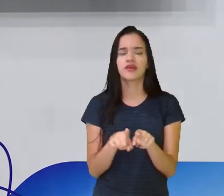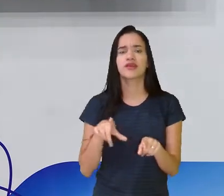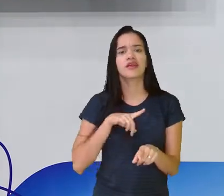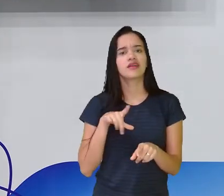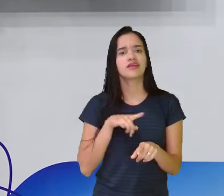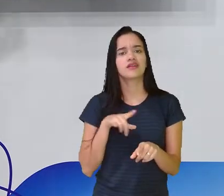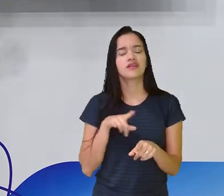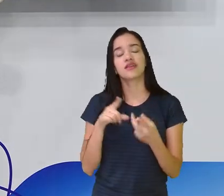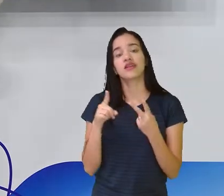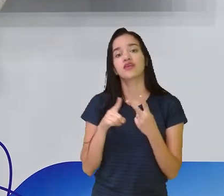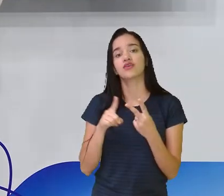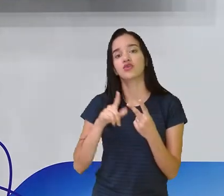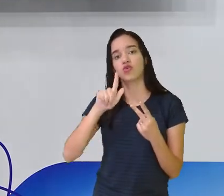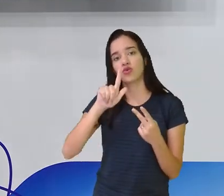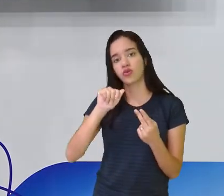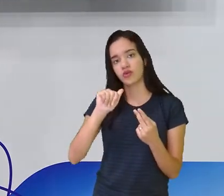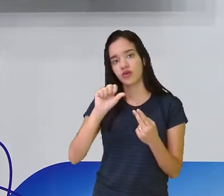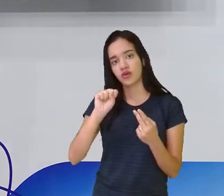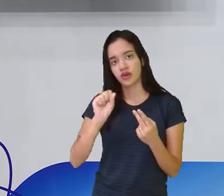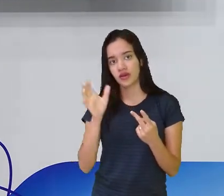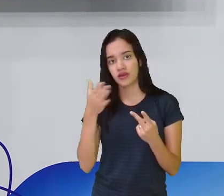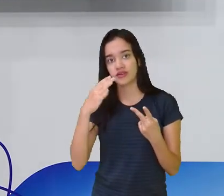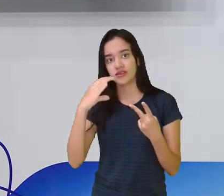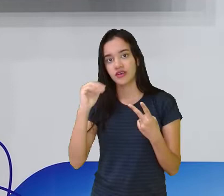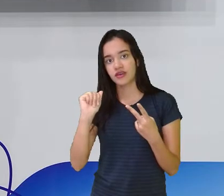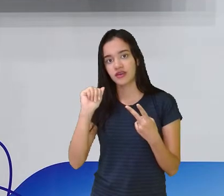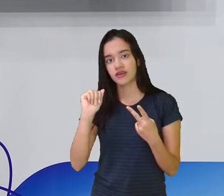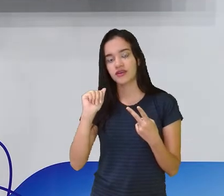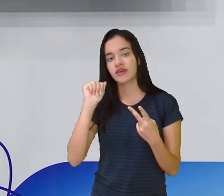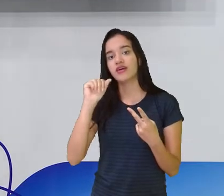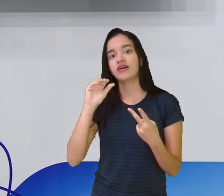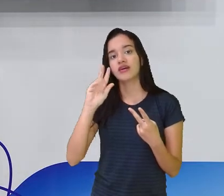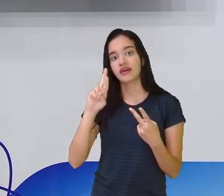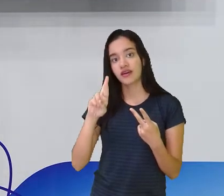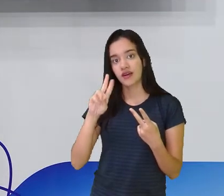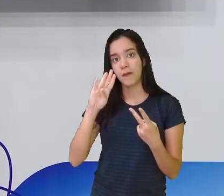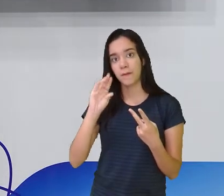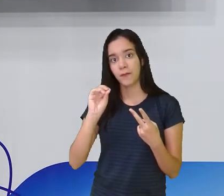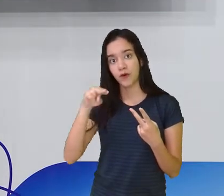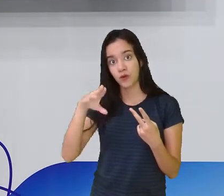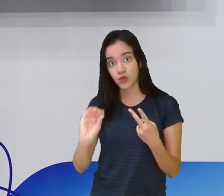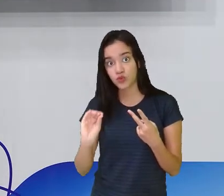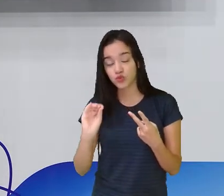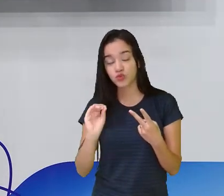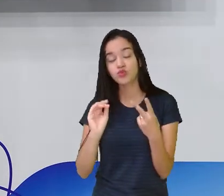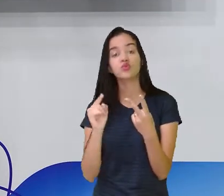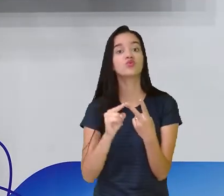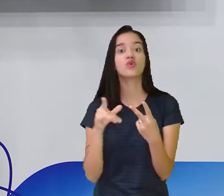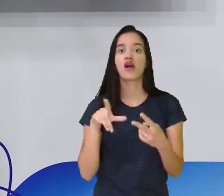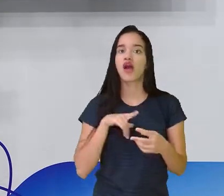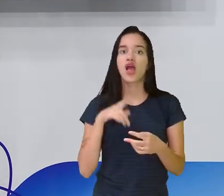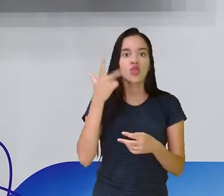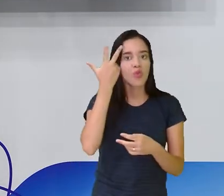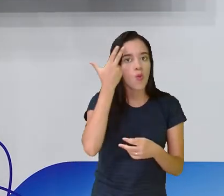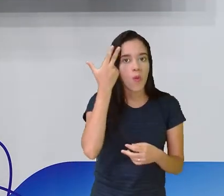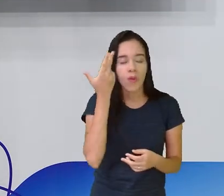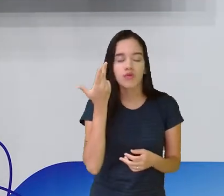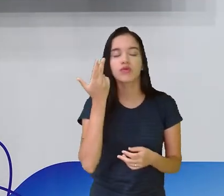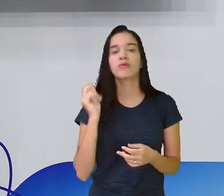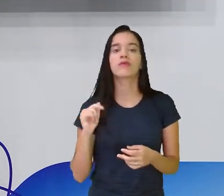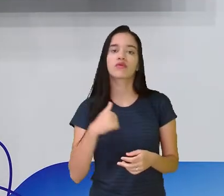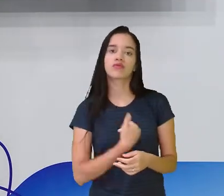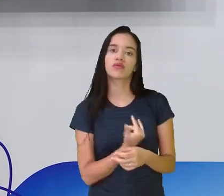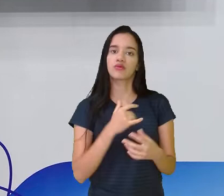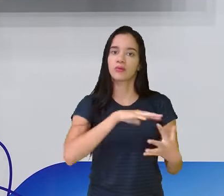gás carbônico, que está sendo emitido em grandes quantidades, acima do limite normal para o